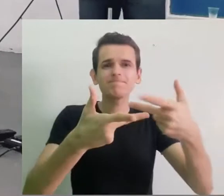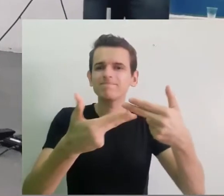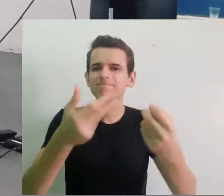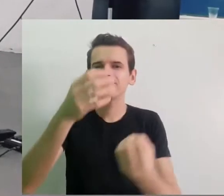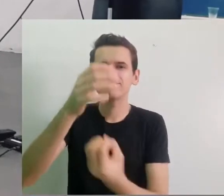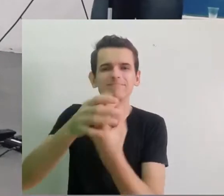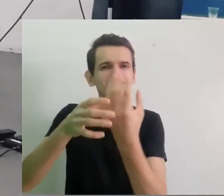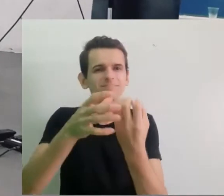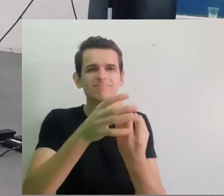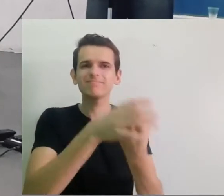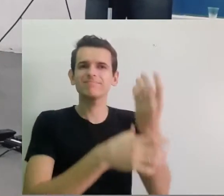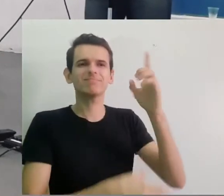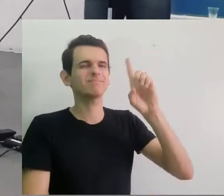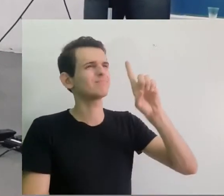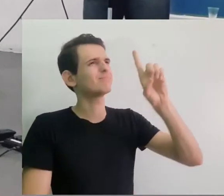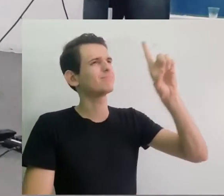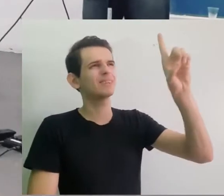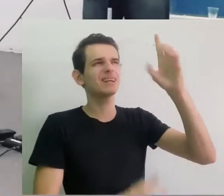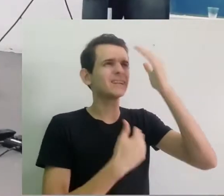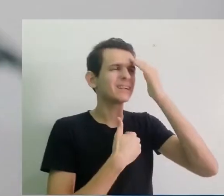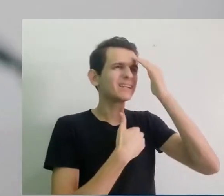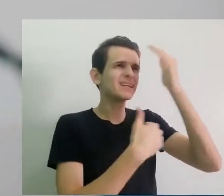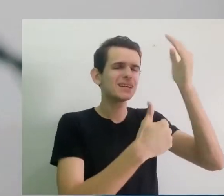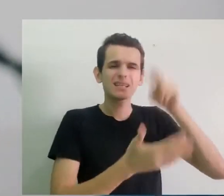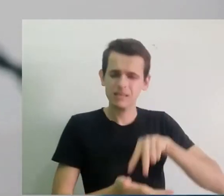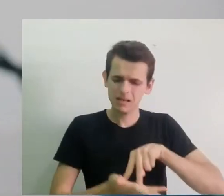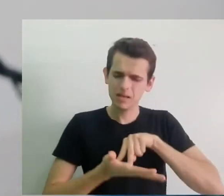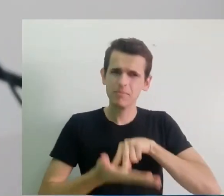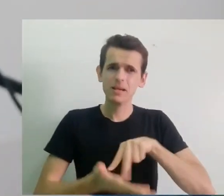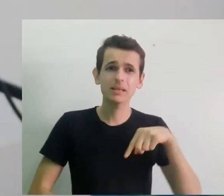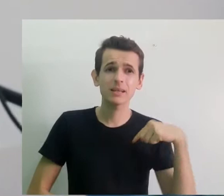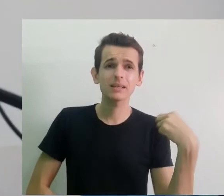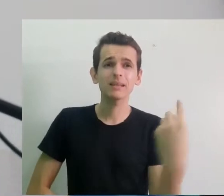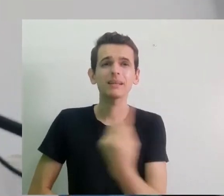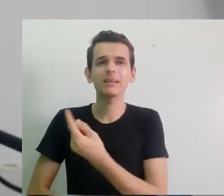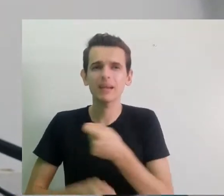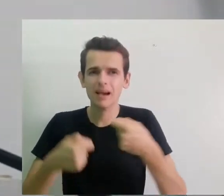feitos, firmado estarei, sempre te